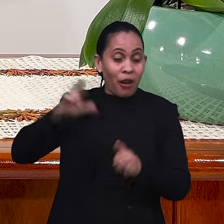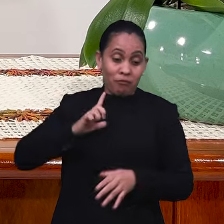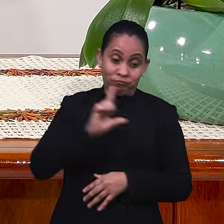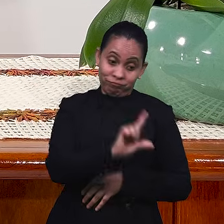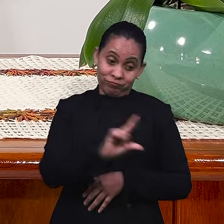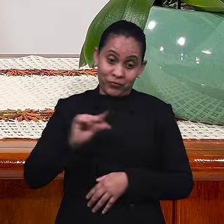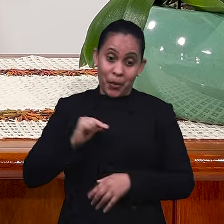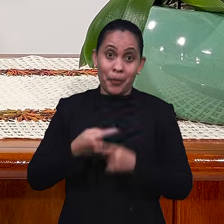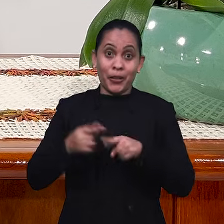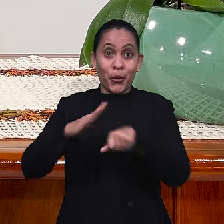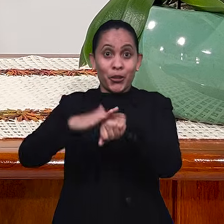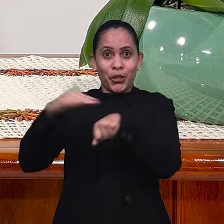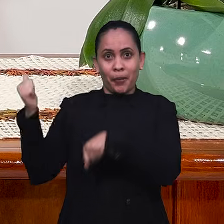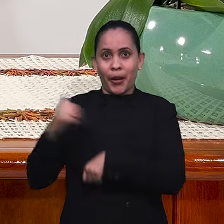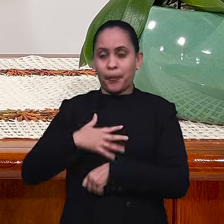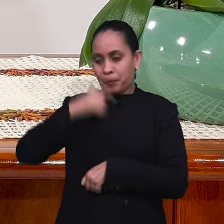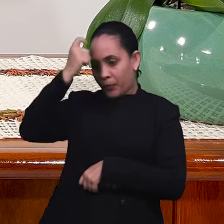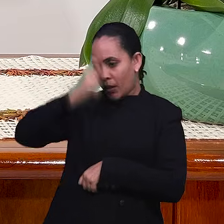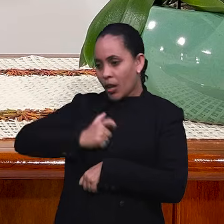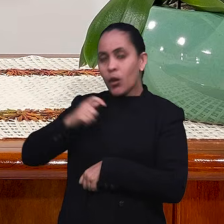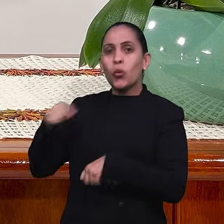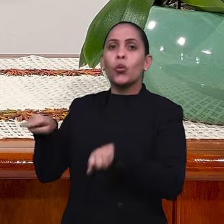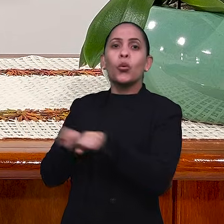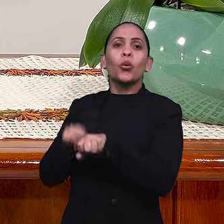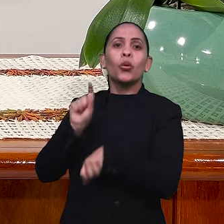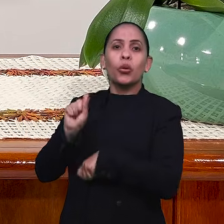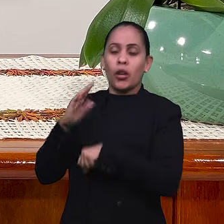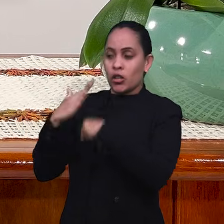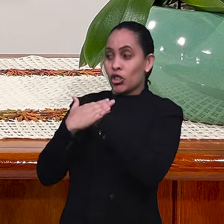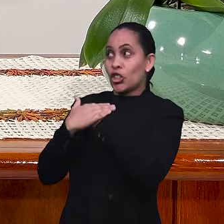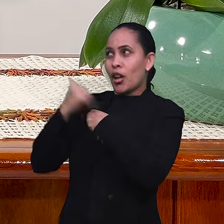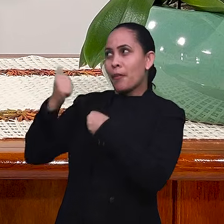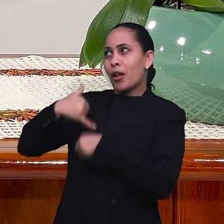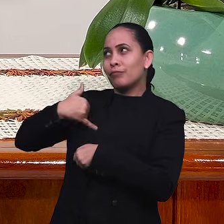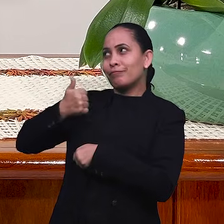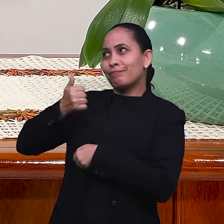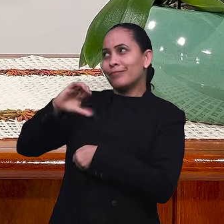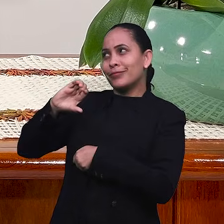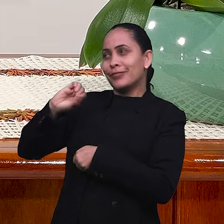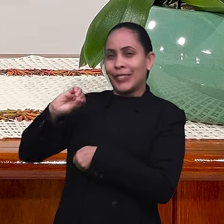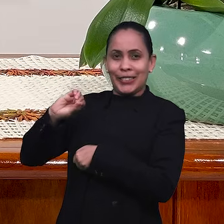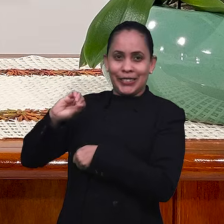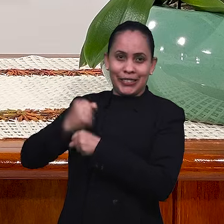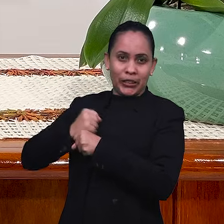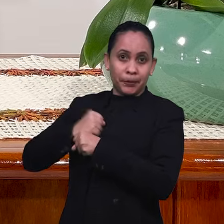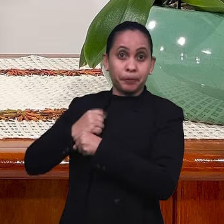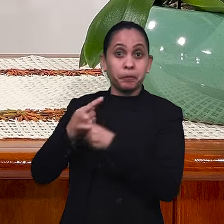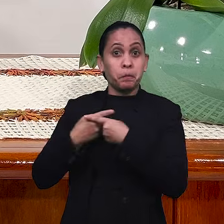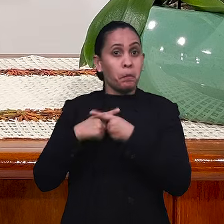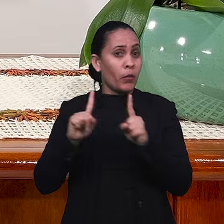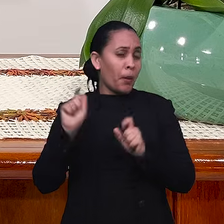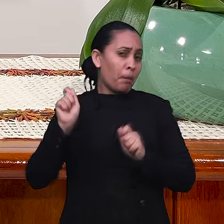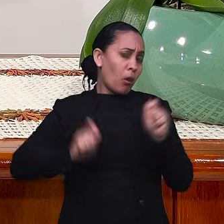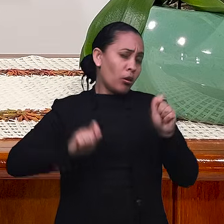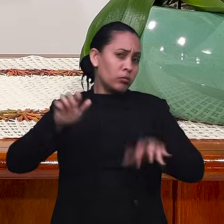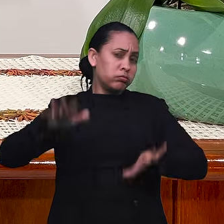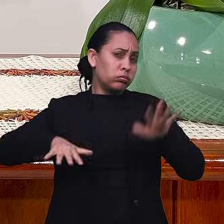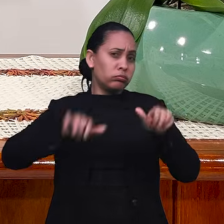e agora foram chamados. No meu caso, eu fui chamado pelo Senhor com 10 anos de idade. Mas isso pode